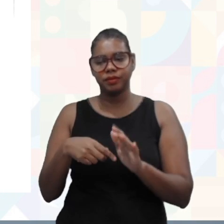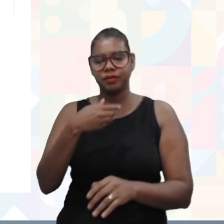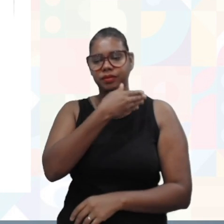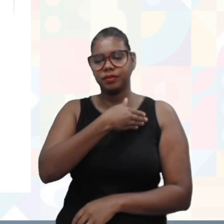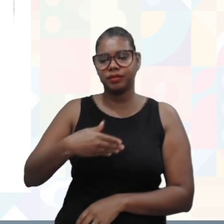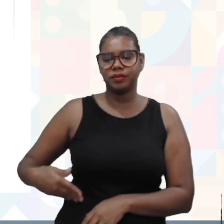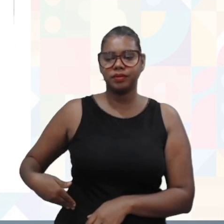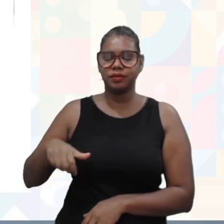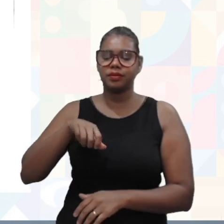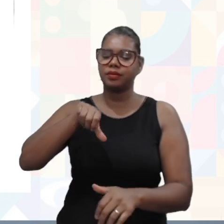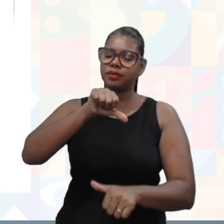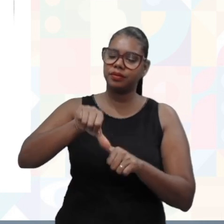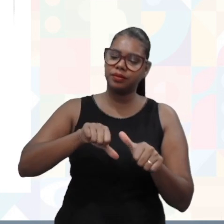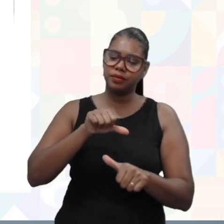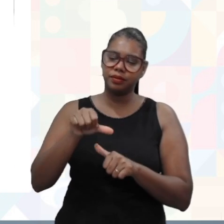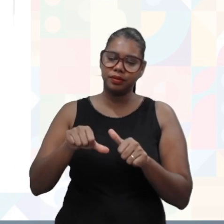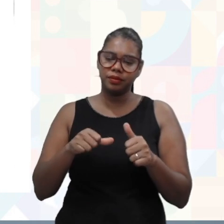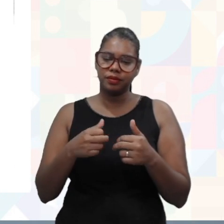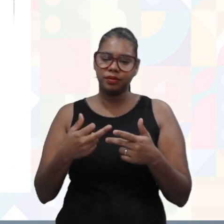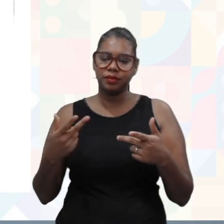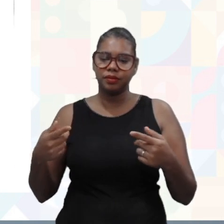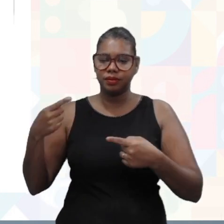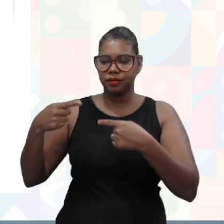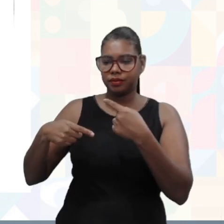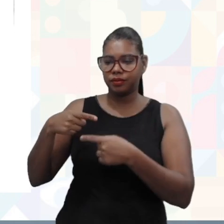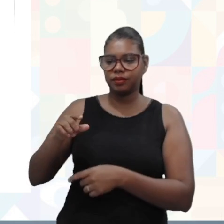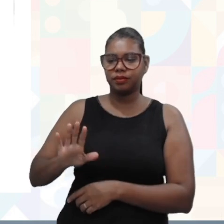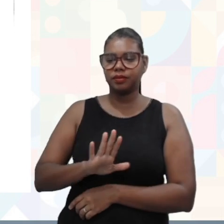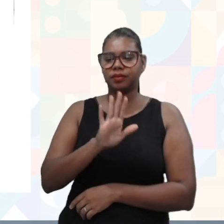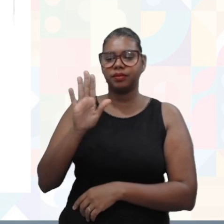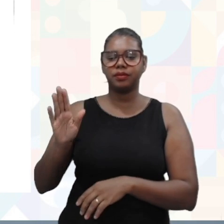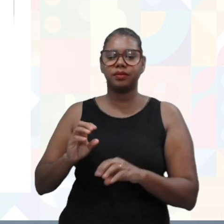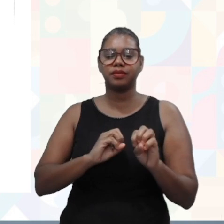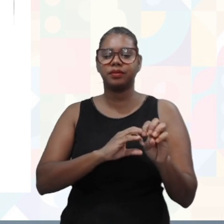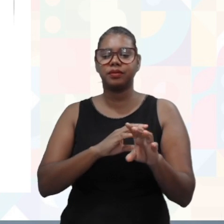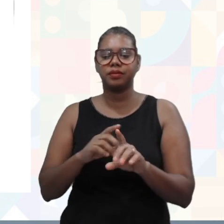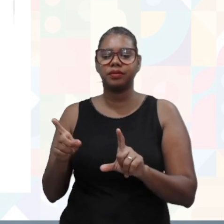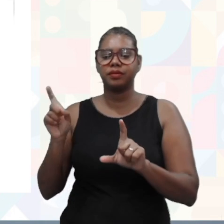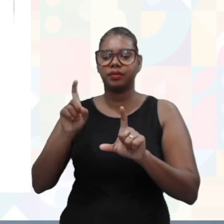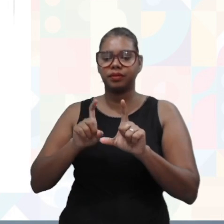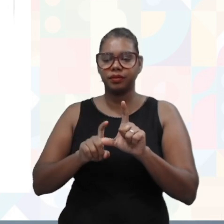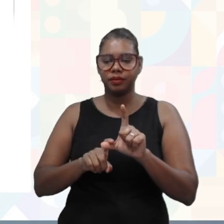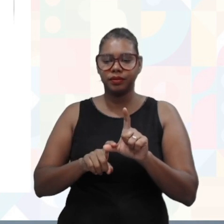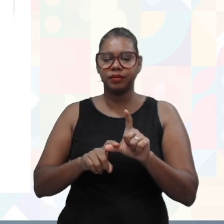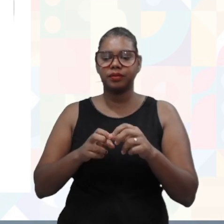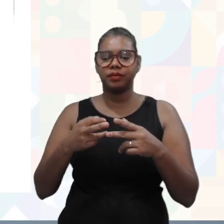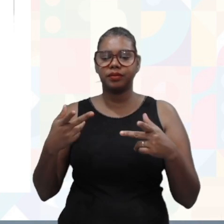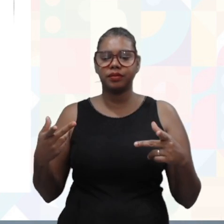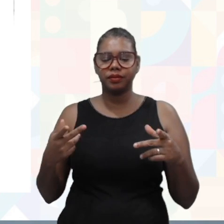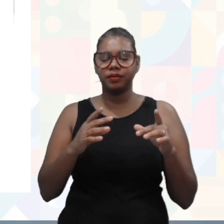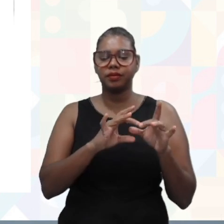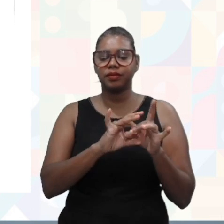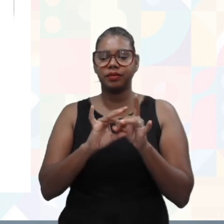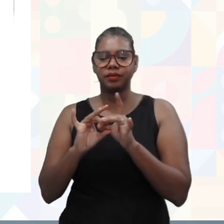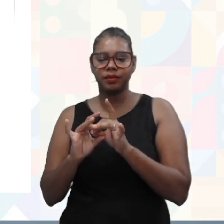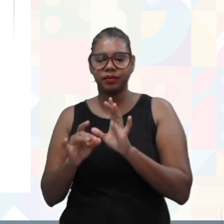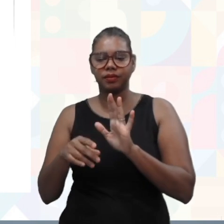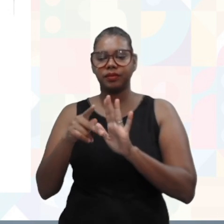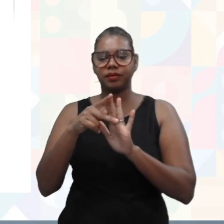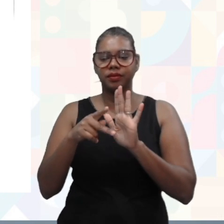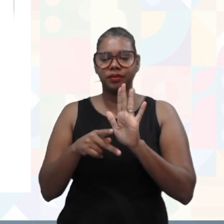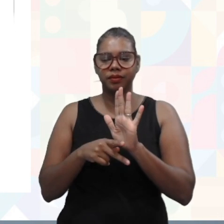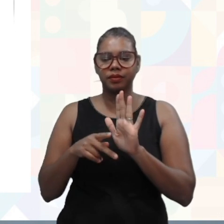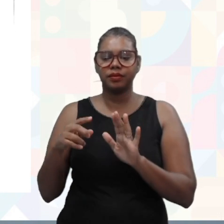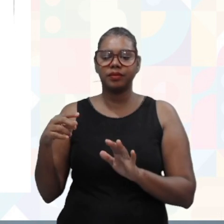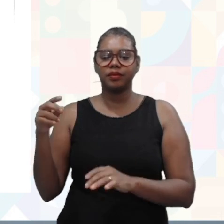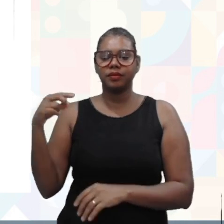também modificação nessas políticas educacionais a depender de cada contexto, de cada plano e de cada momento da